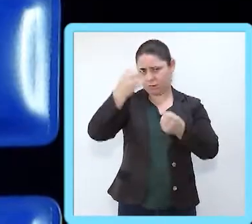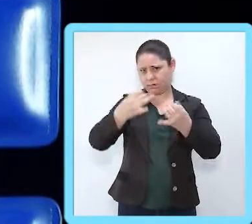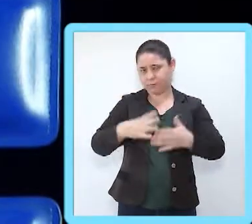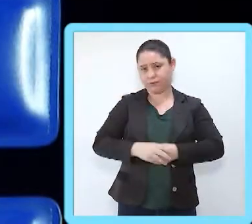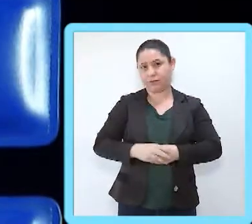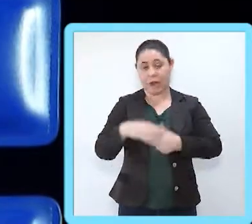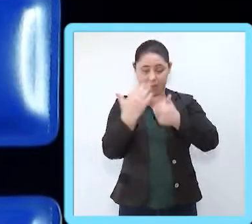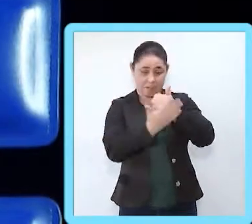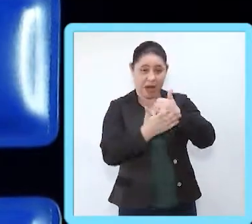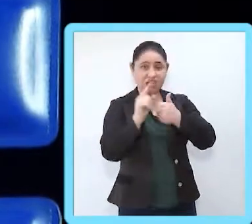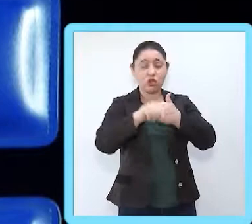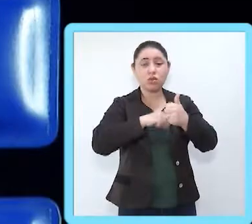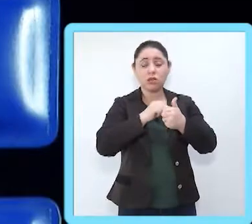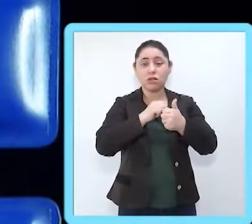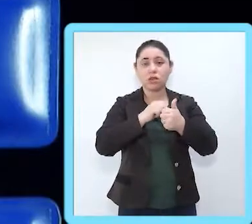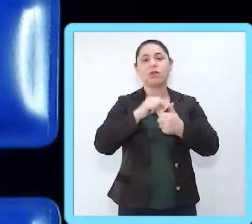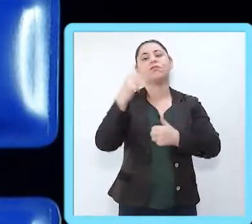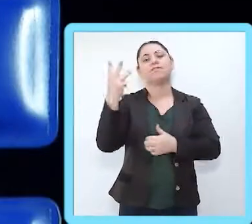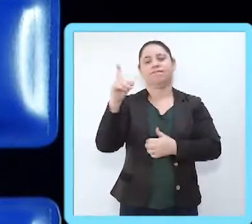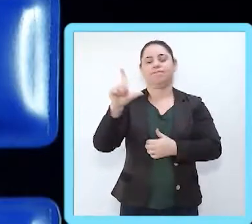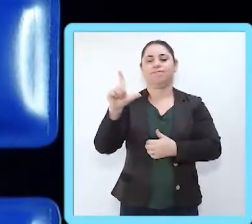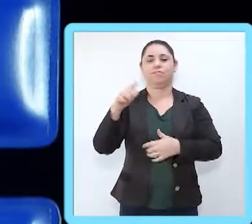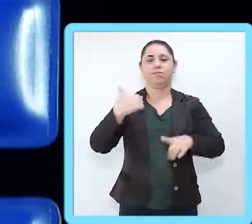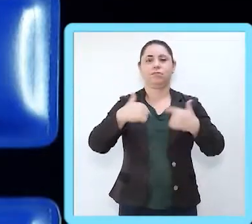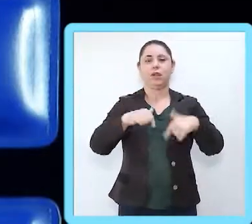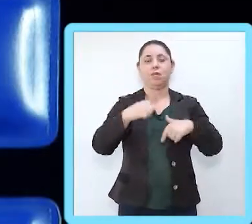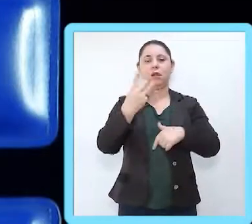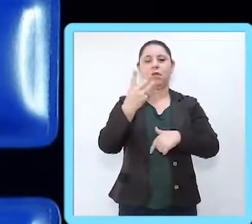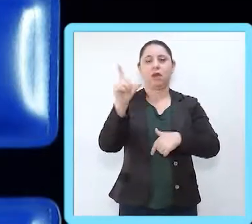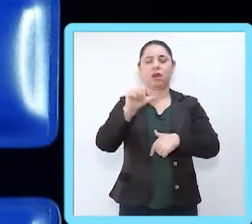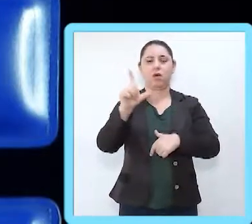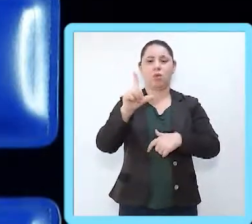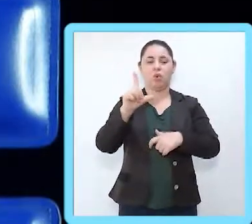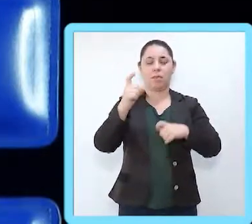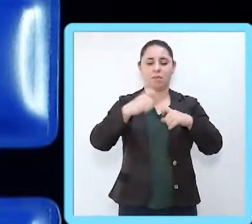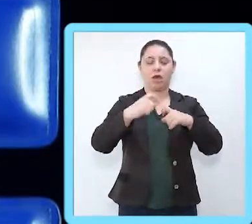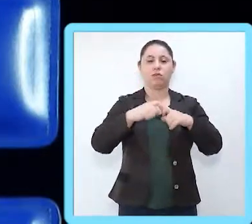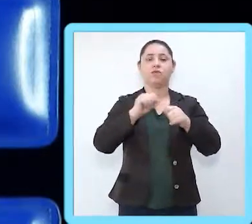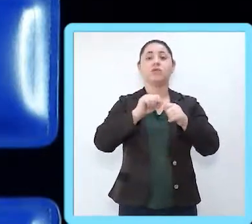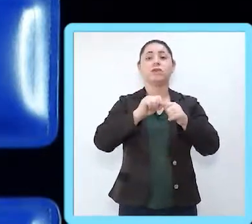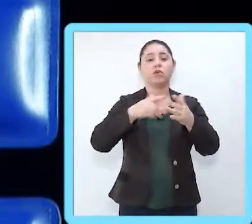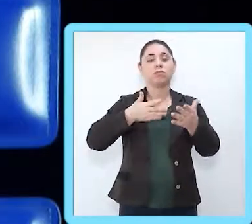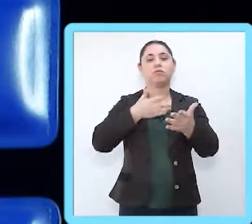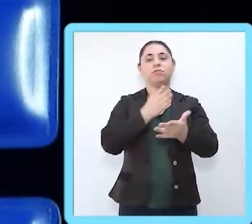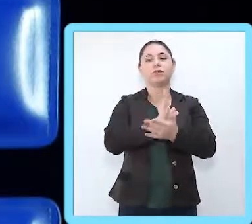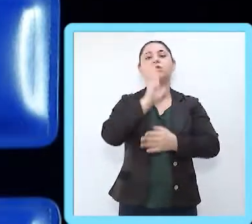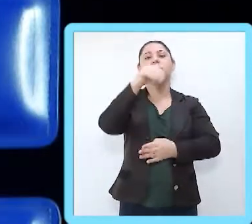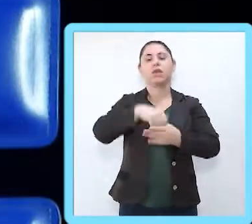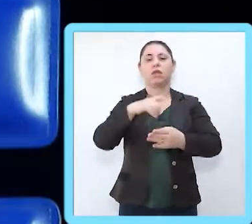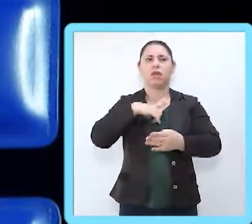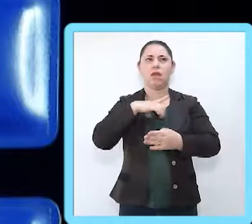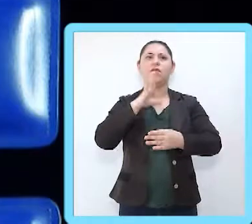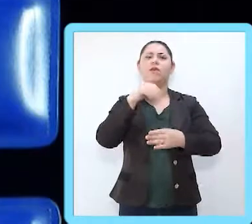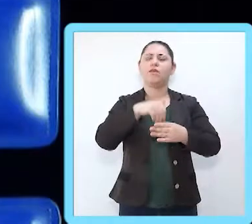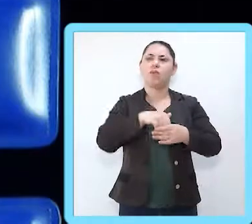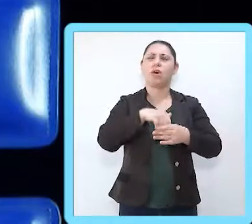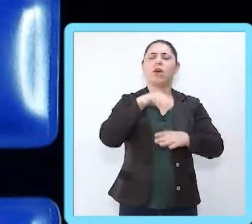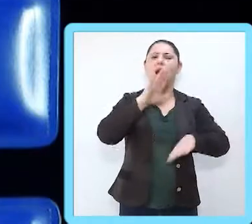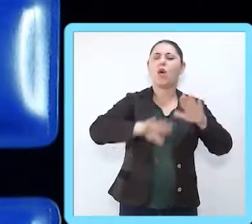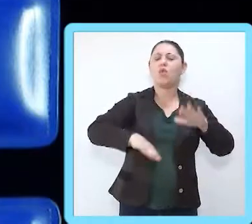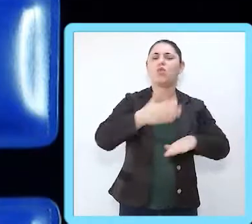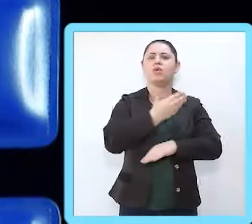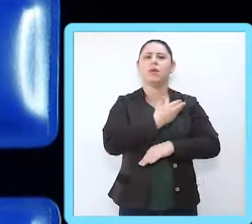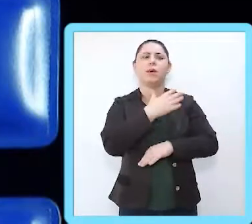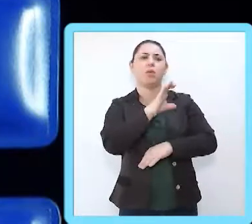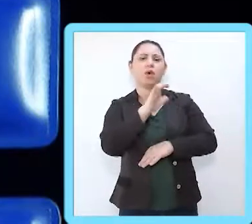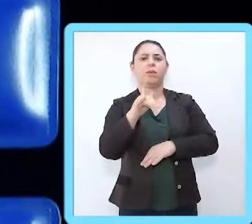Três Lagoas, né? O trabalho que eu tinha em Três Lagoas como médico me elegeu. Né? Eu tive voto em Campo Grande, alguns amigos, fui